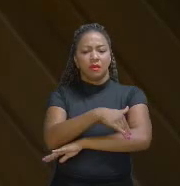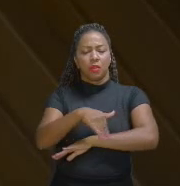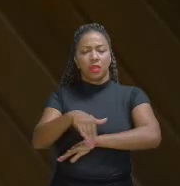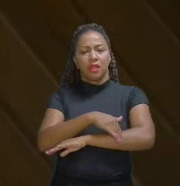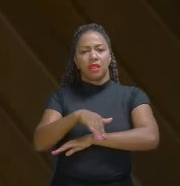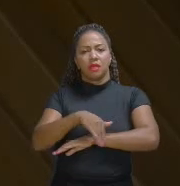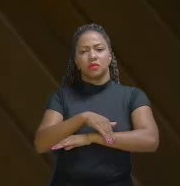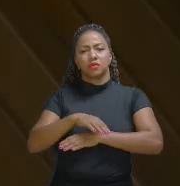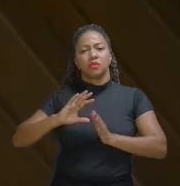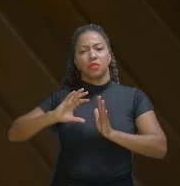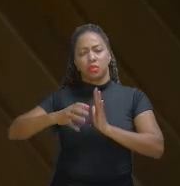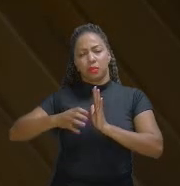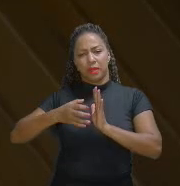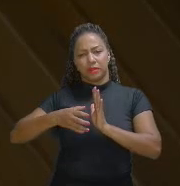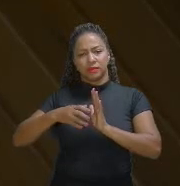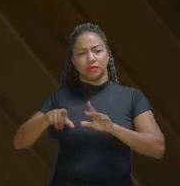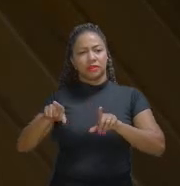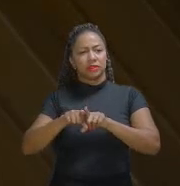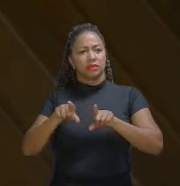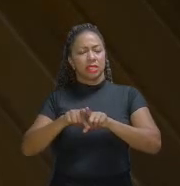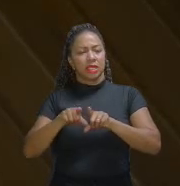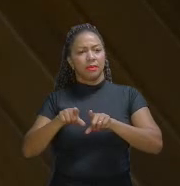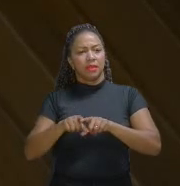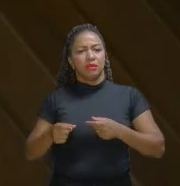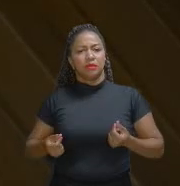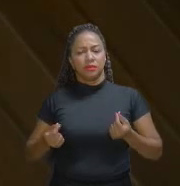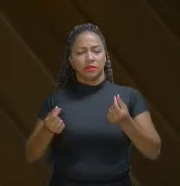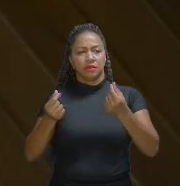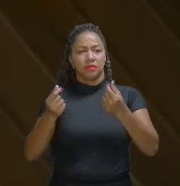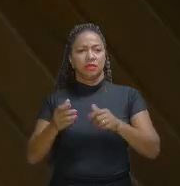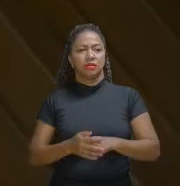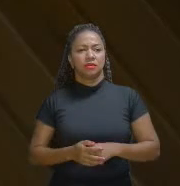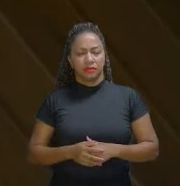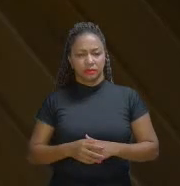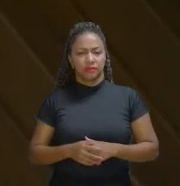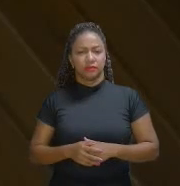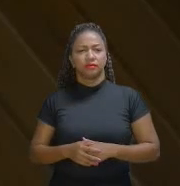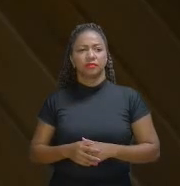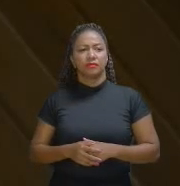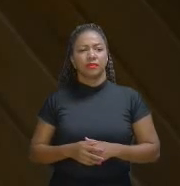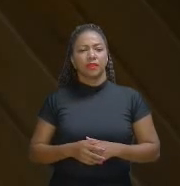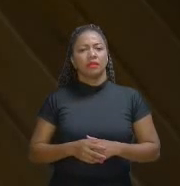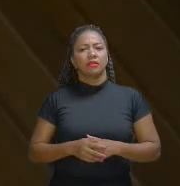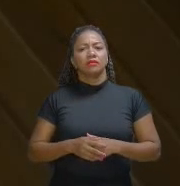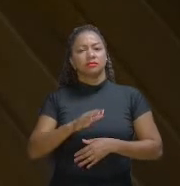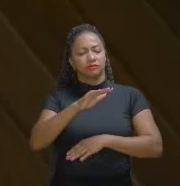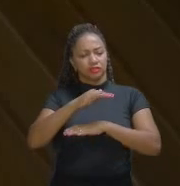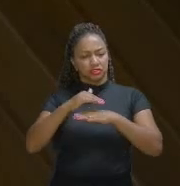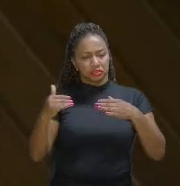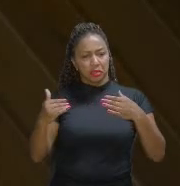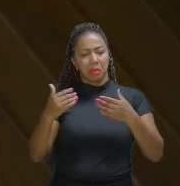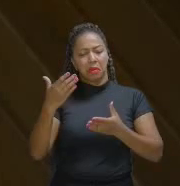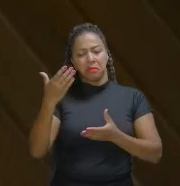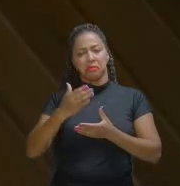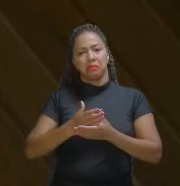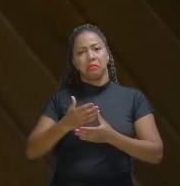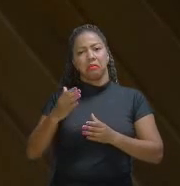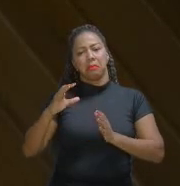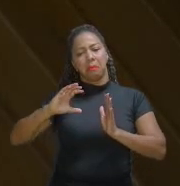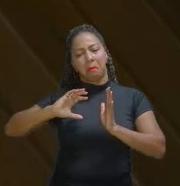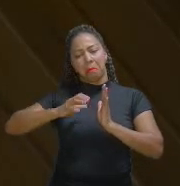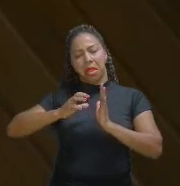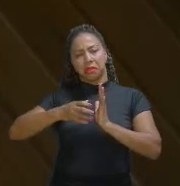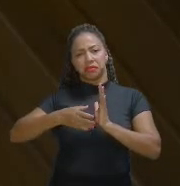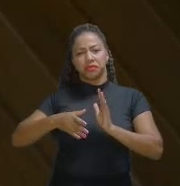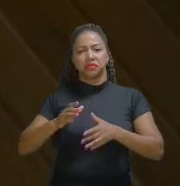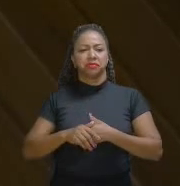e ao do tesoureiro. Regularmente intimada para sanar a pendência, o partido permaneceu inerte.